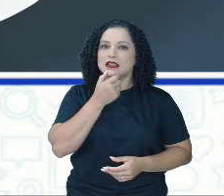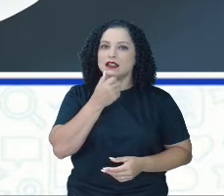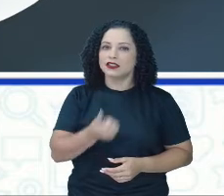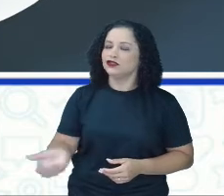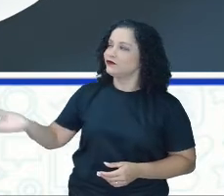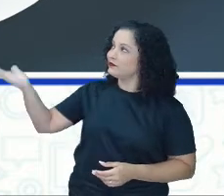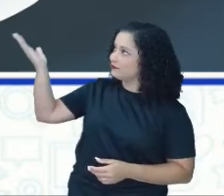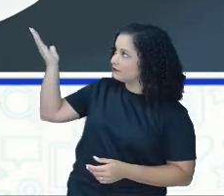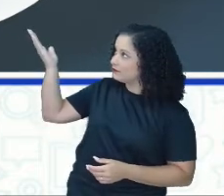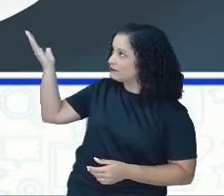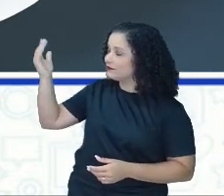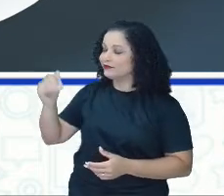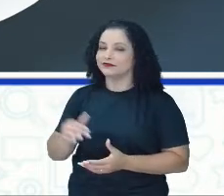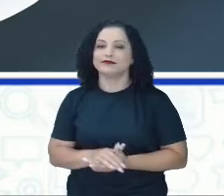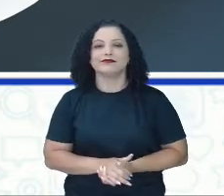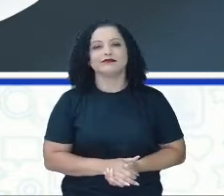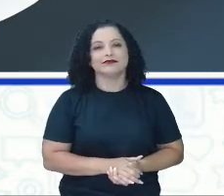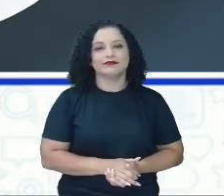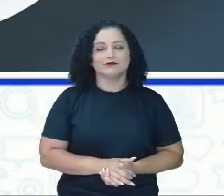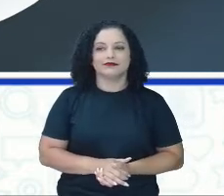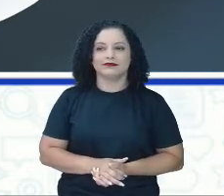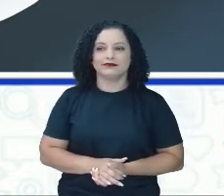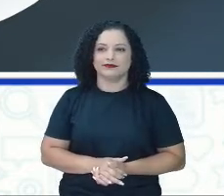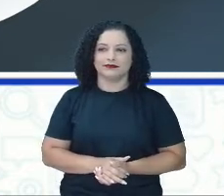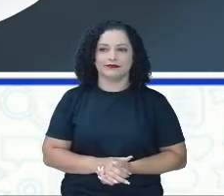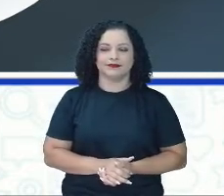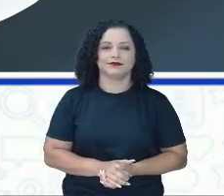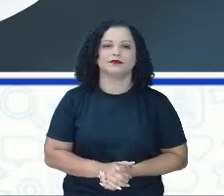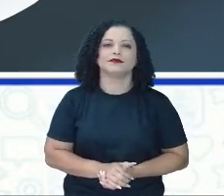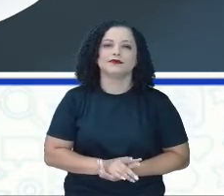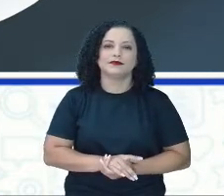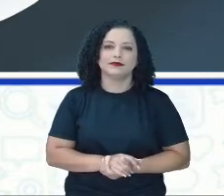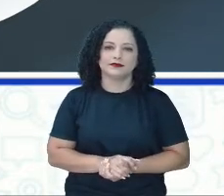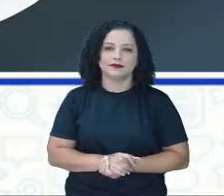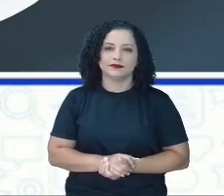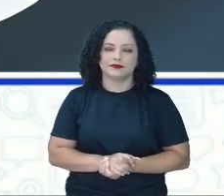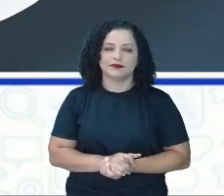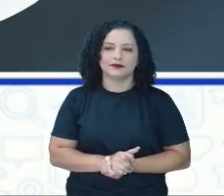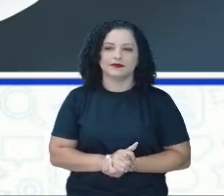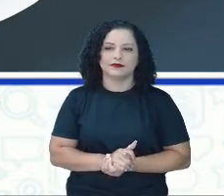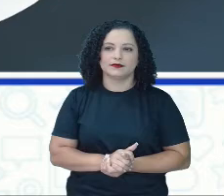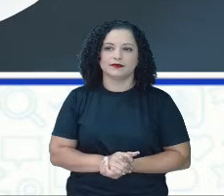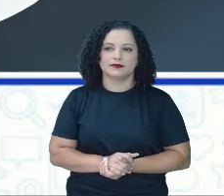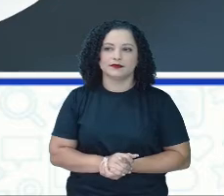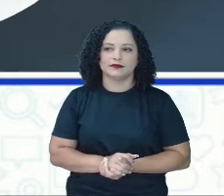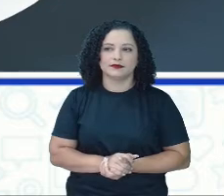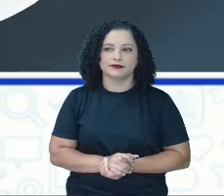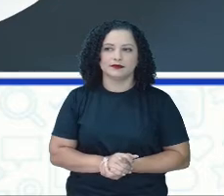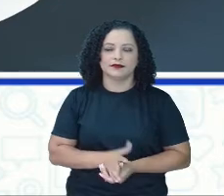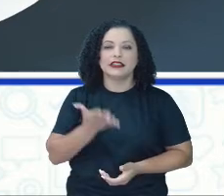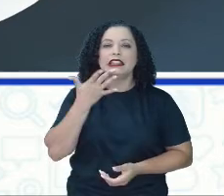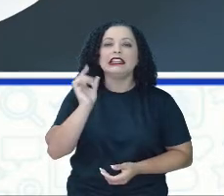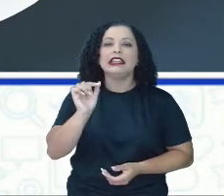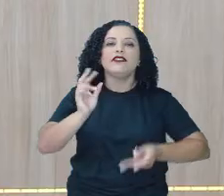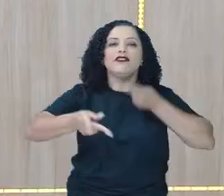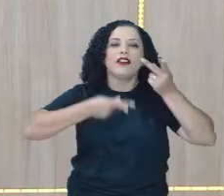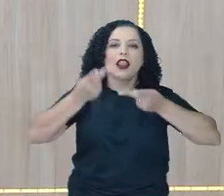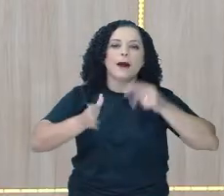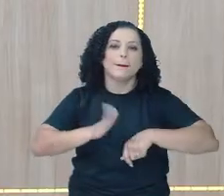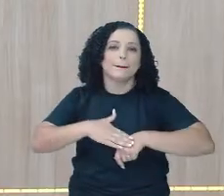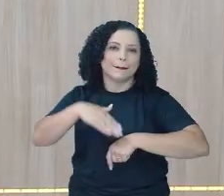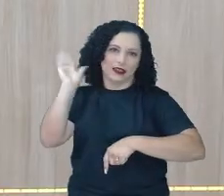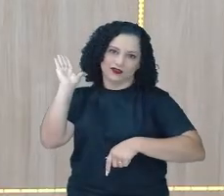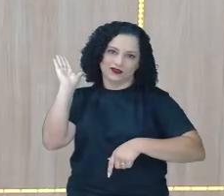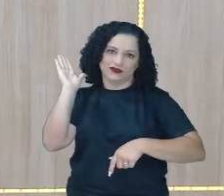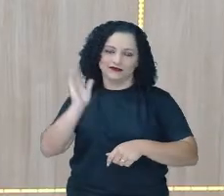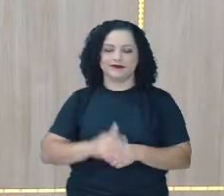speak a day? How many words do you speak a day? Who speaks the most? Quem é que fala mais, tá?